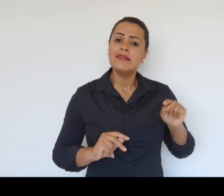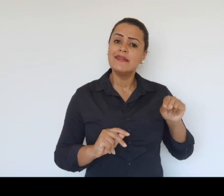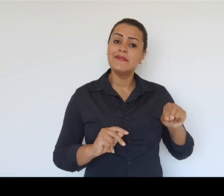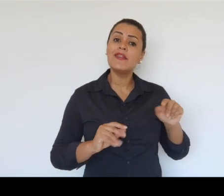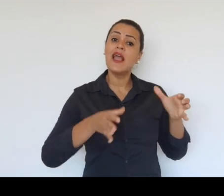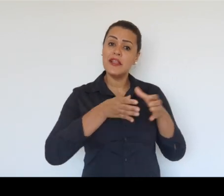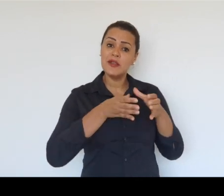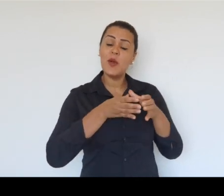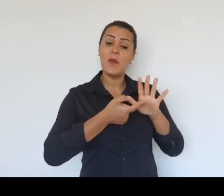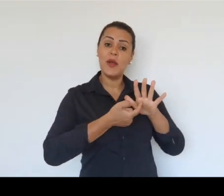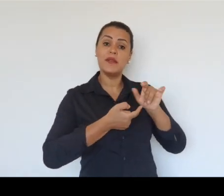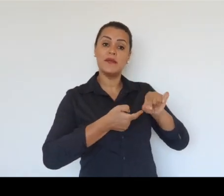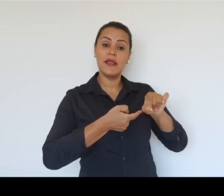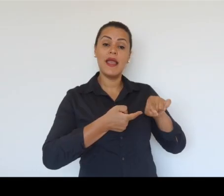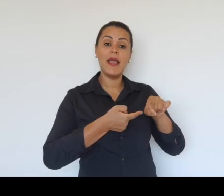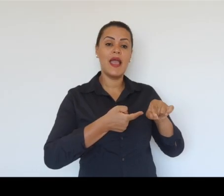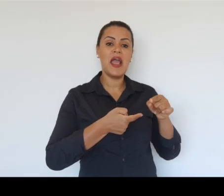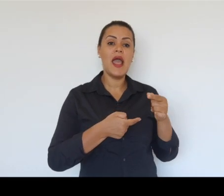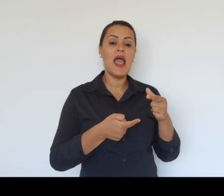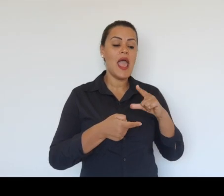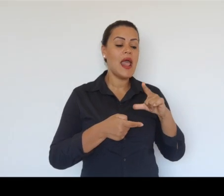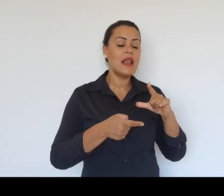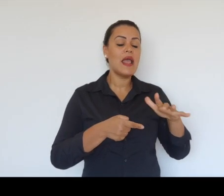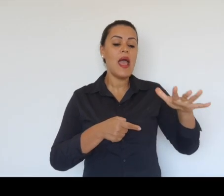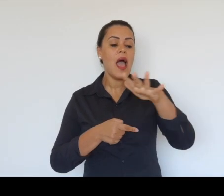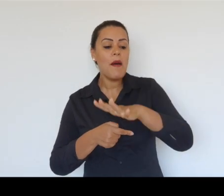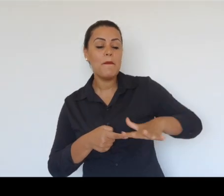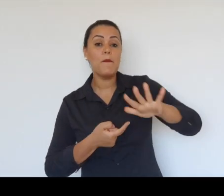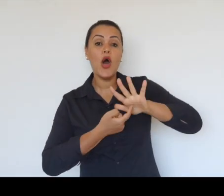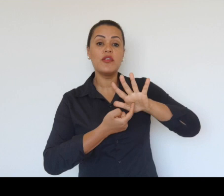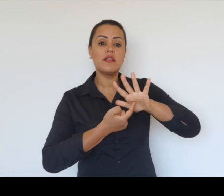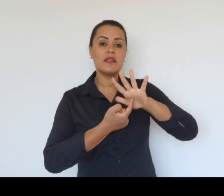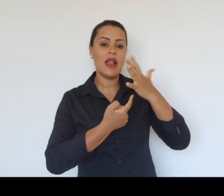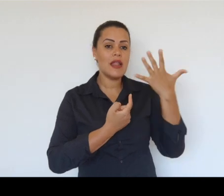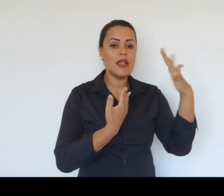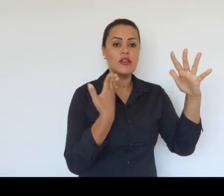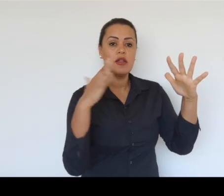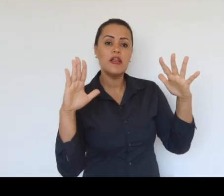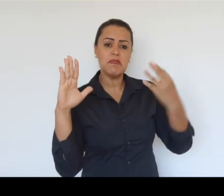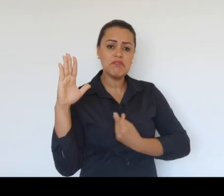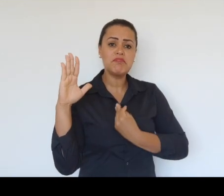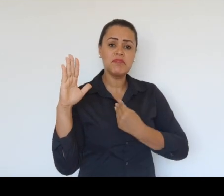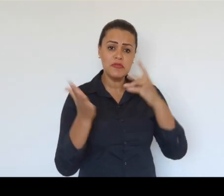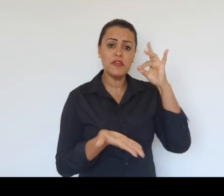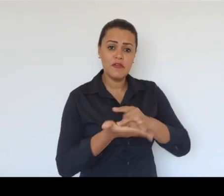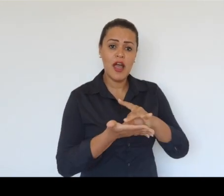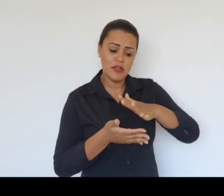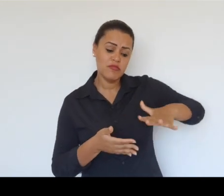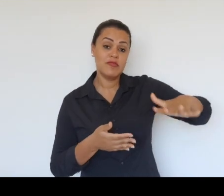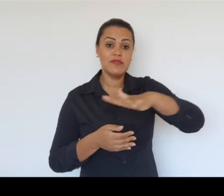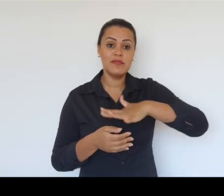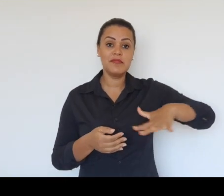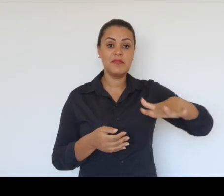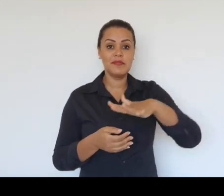esse aspecto do povo que não tem medo de demarcar na paisagem o espaço que habita, o seu próprio território.